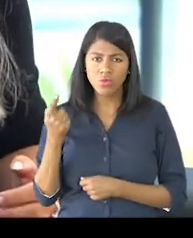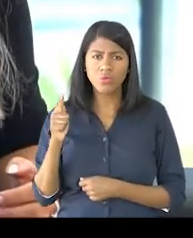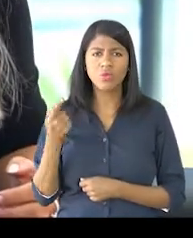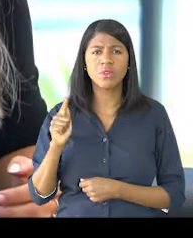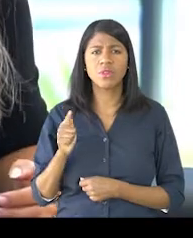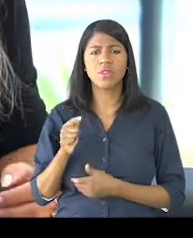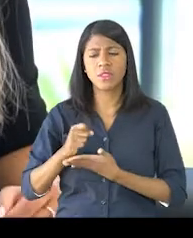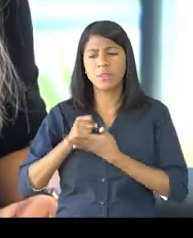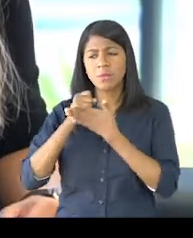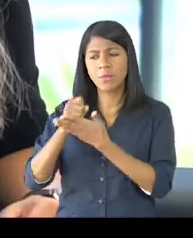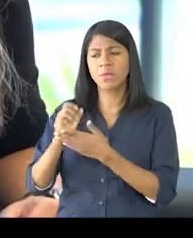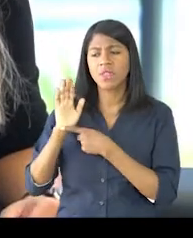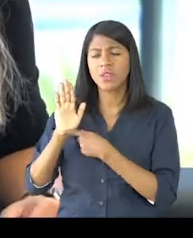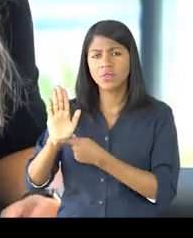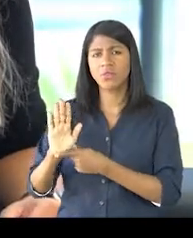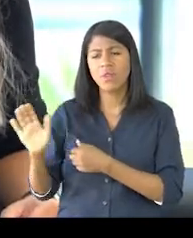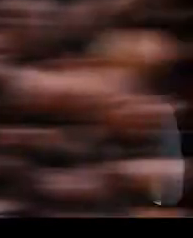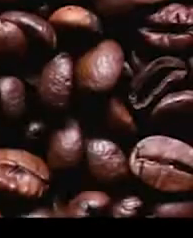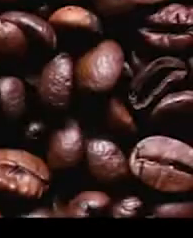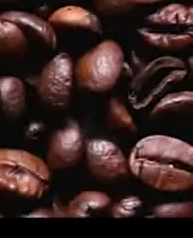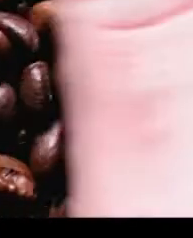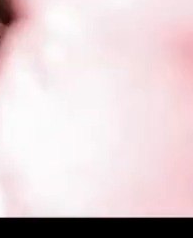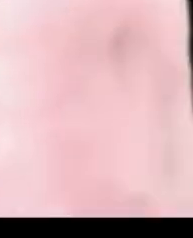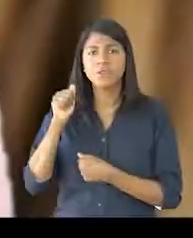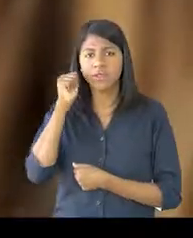ela sair desse ciclo de violência.